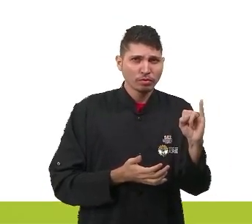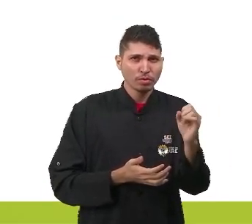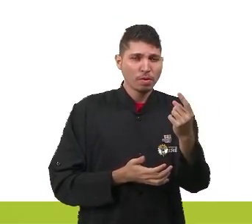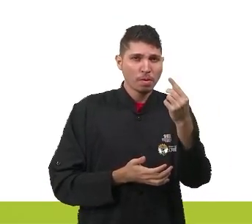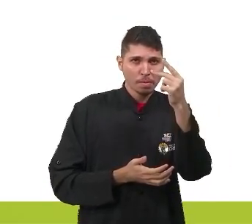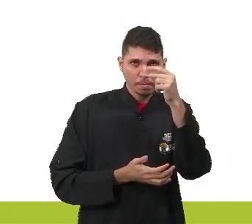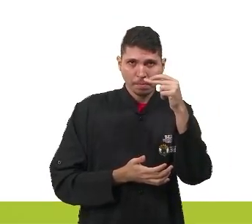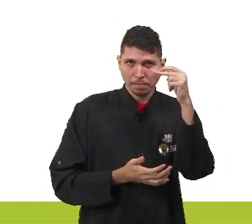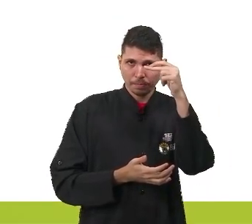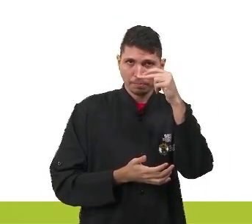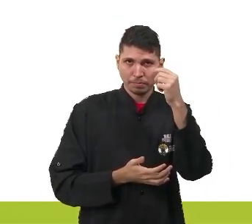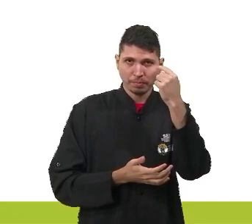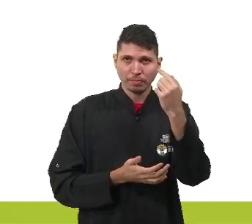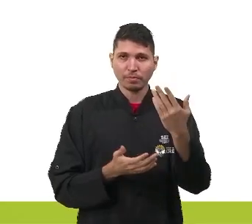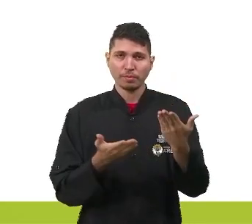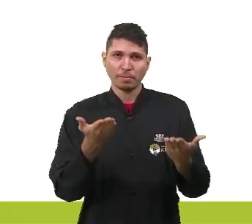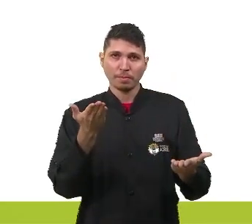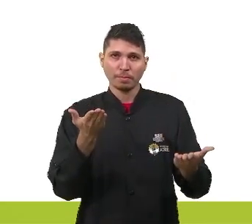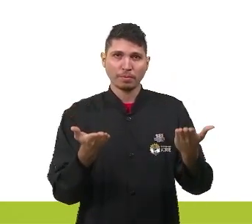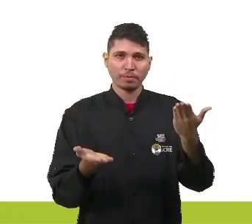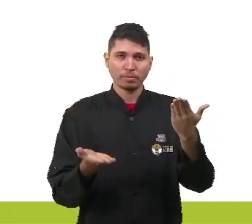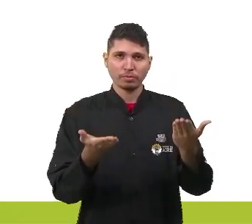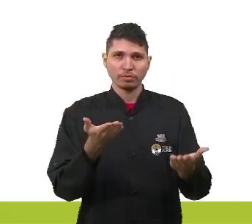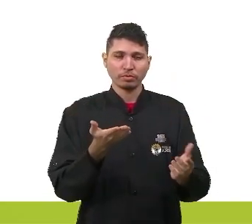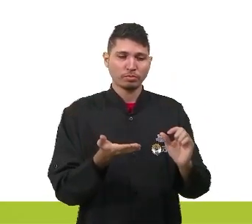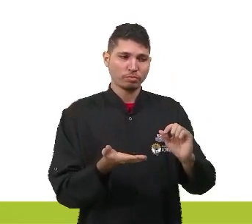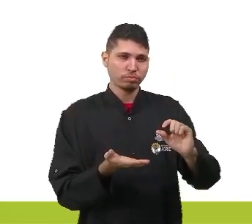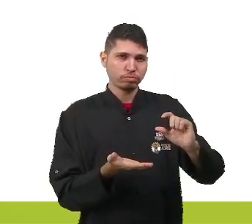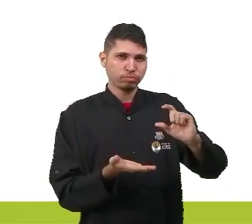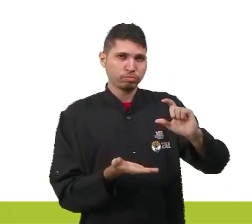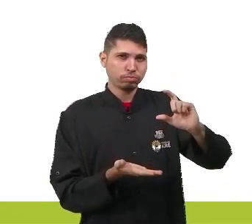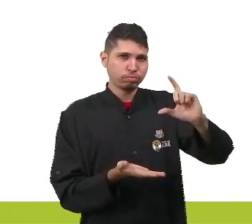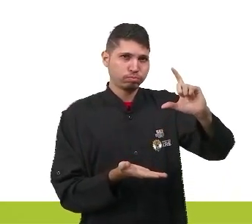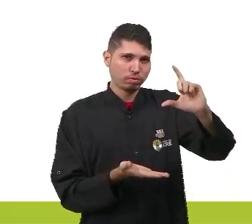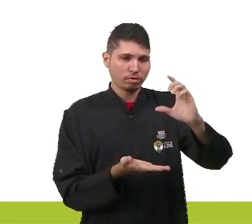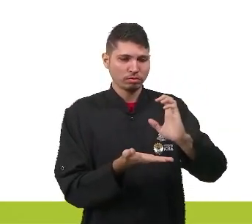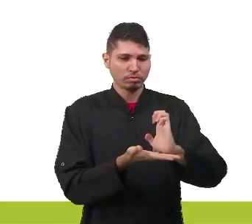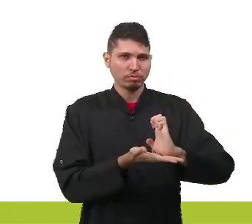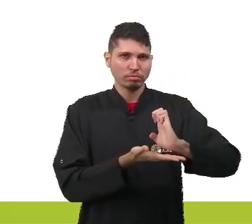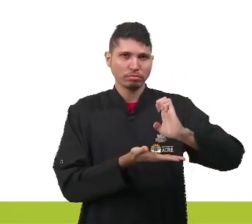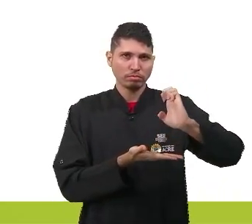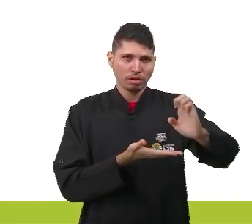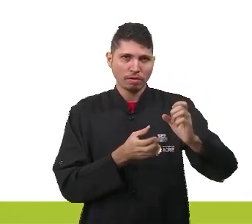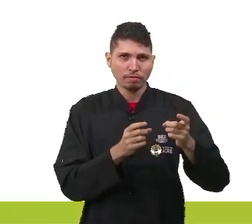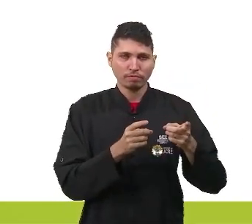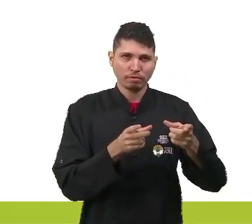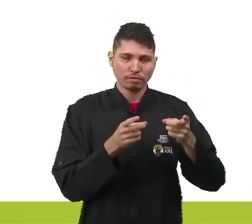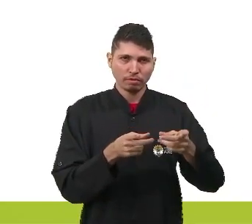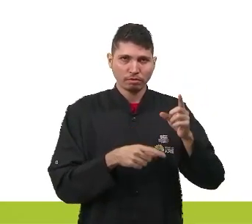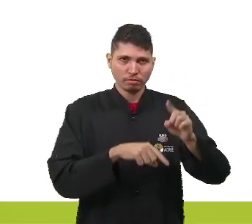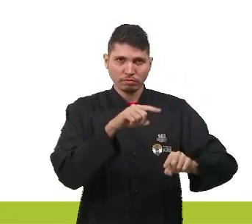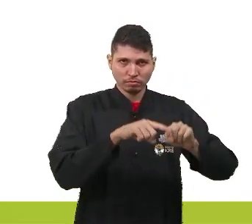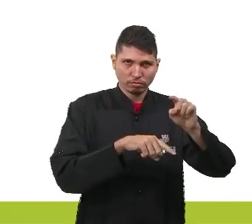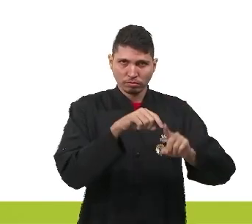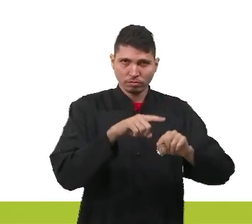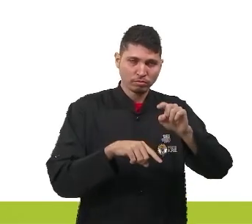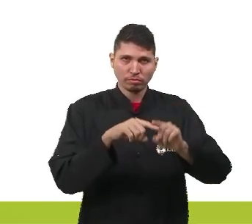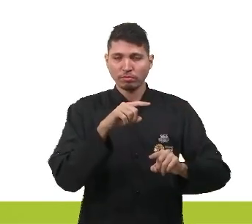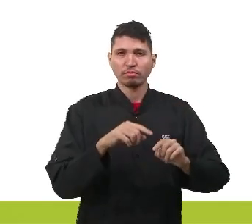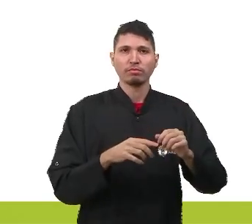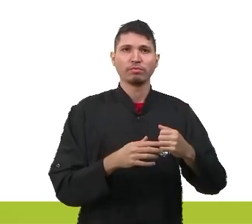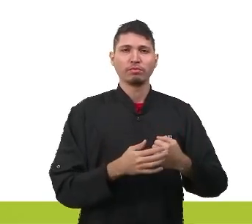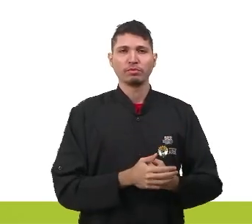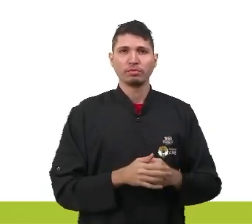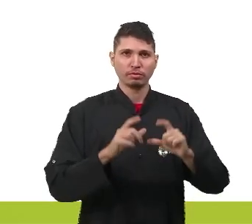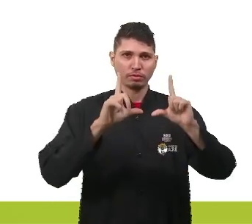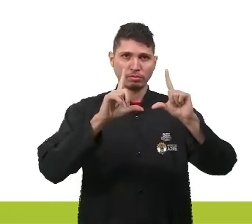de exportações, o aumento das exportações, ou seja, a venda de produtos, enquanto você tem uma diminuição